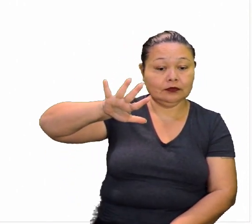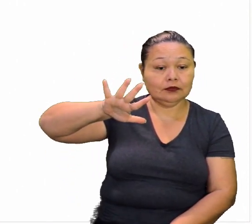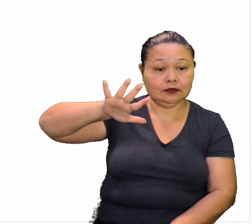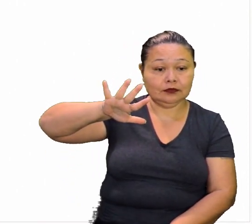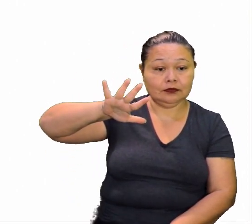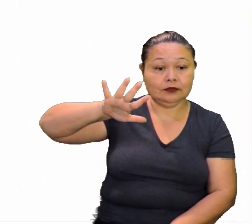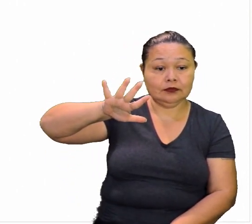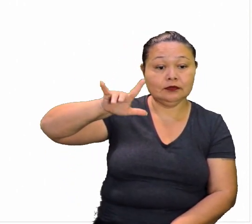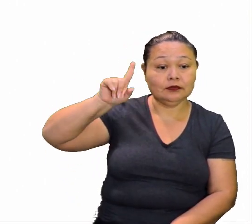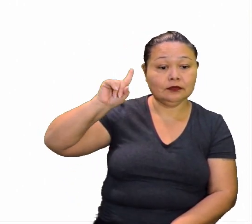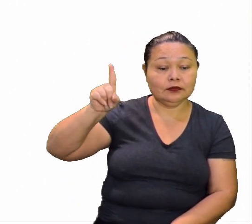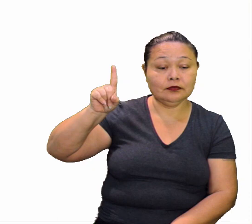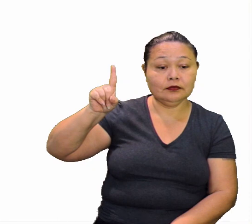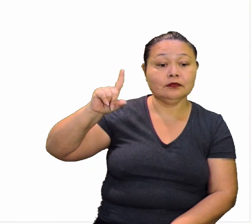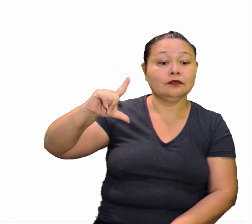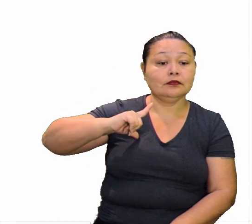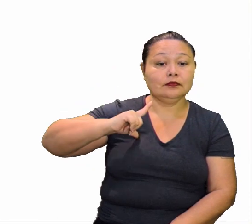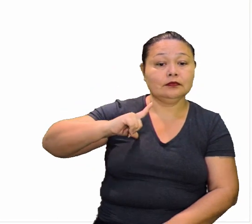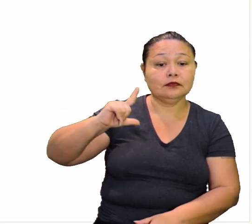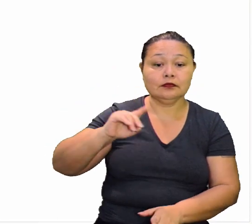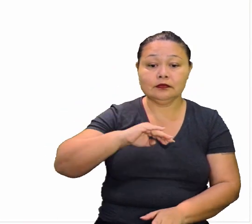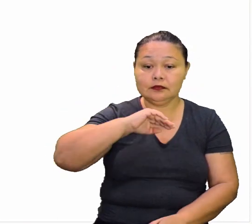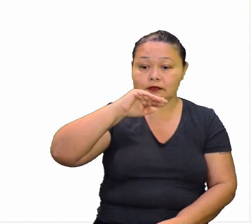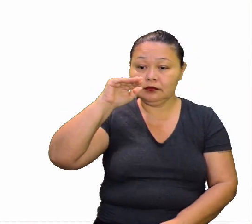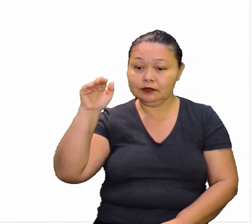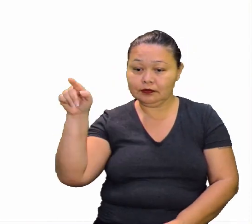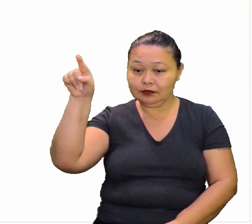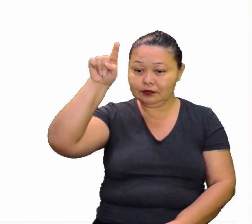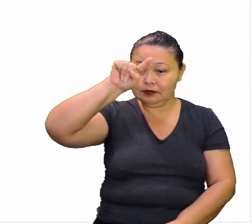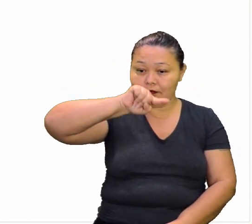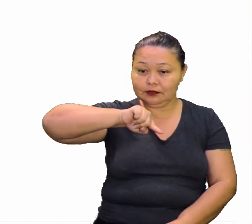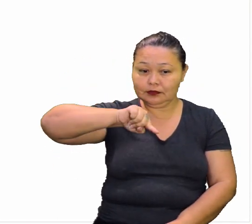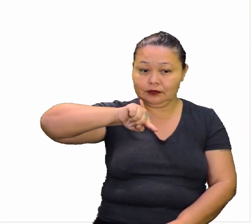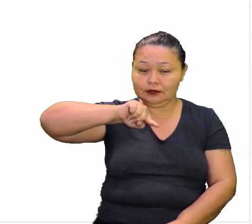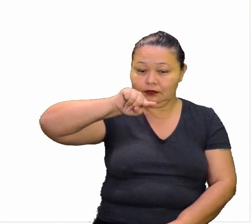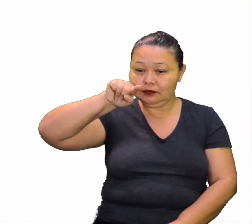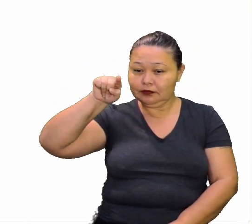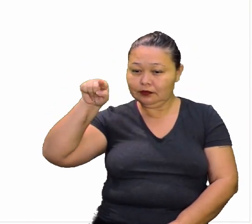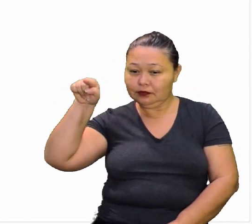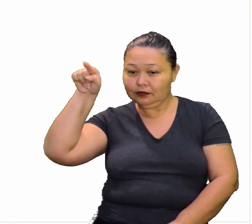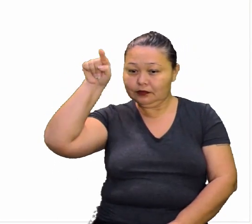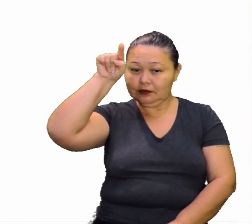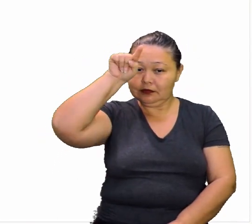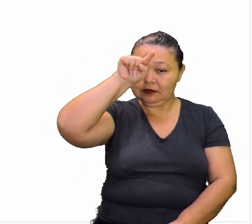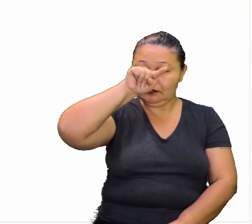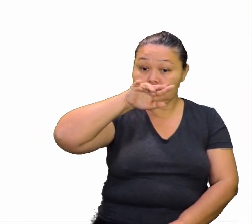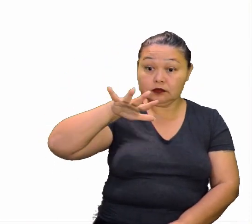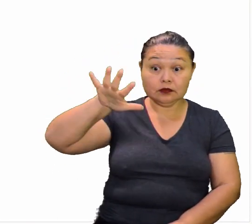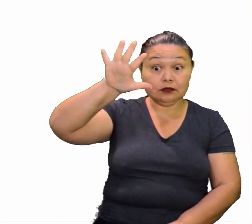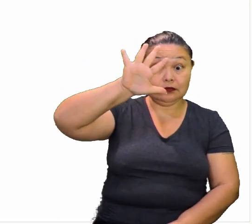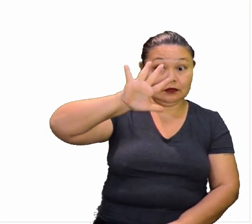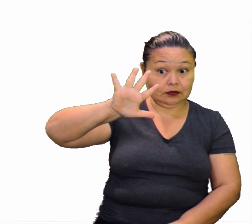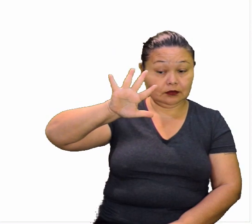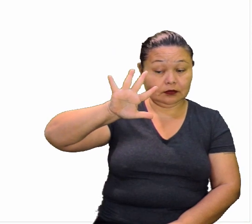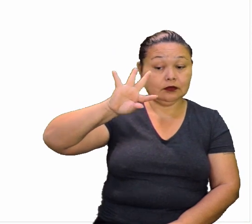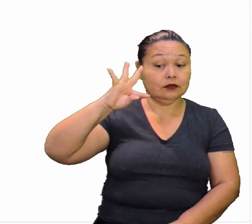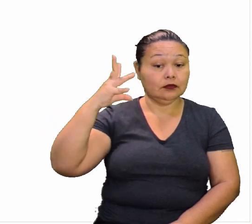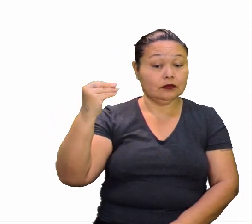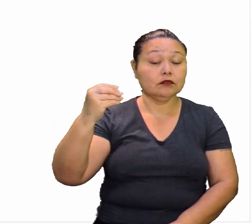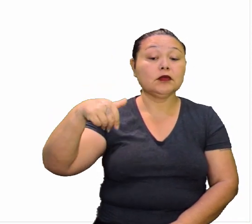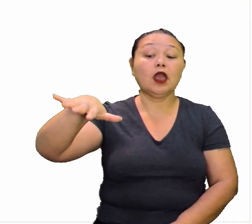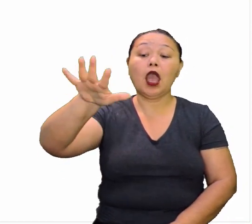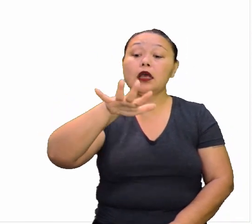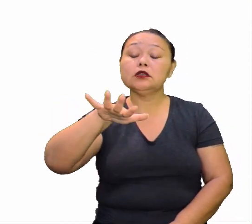E justamente aonde passa essa meia-lua é que toda essa região aqui acaba sendo muito